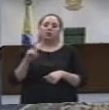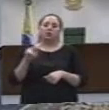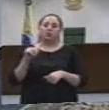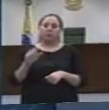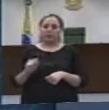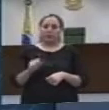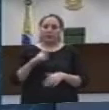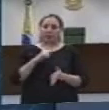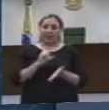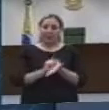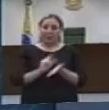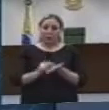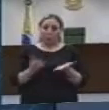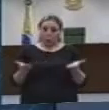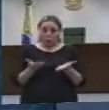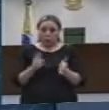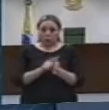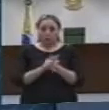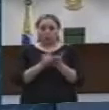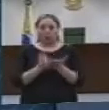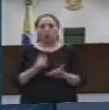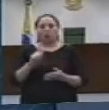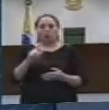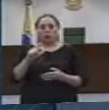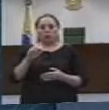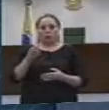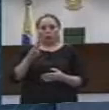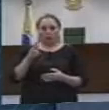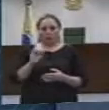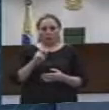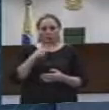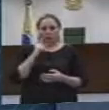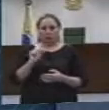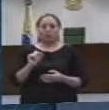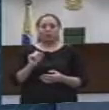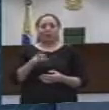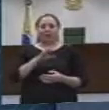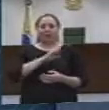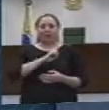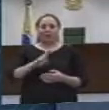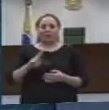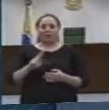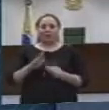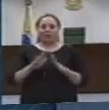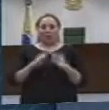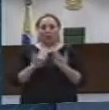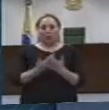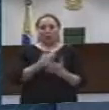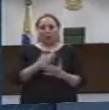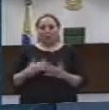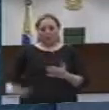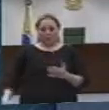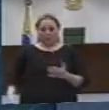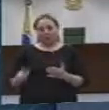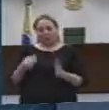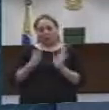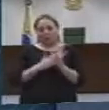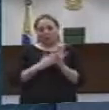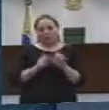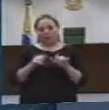jornal do lobo do Antônio boz religião nas escolas públicas que a propósito da vossa audiência aqui